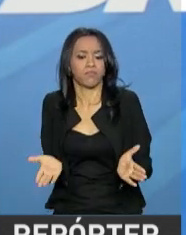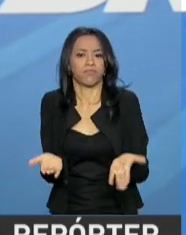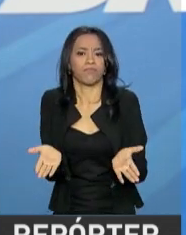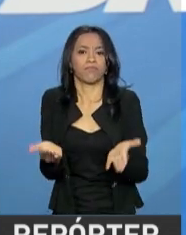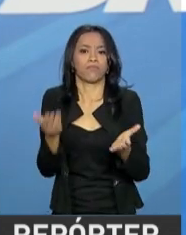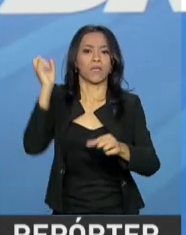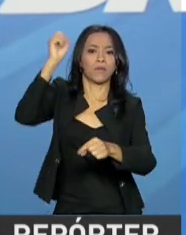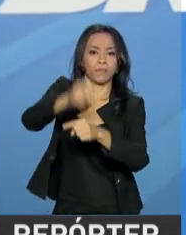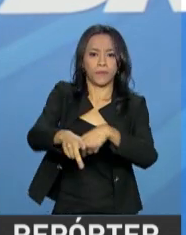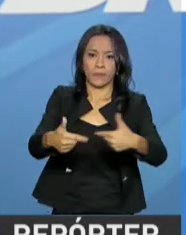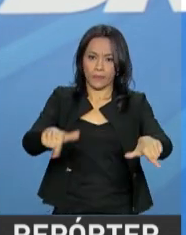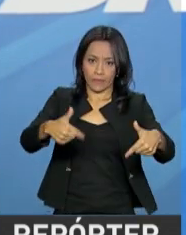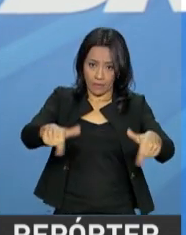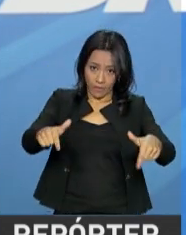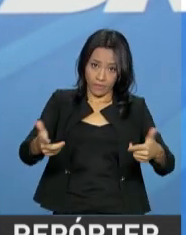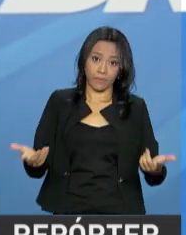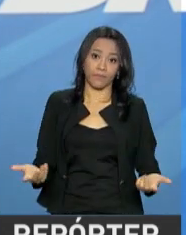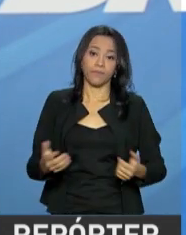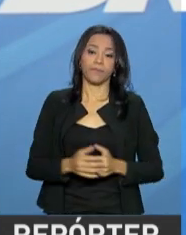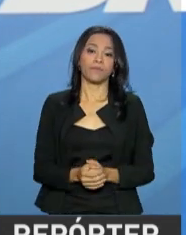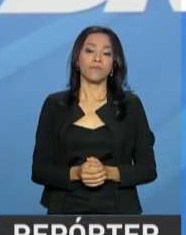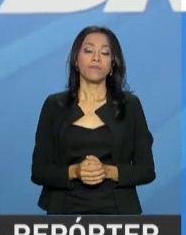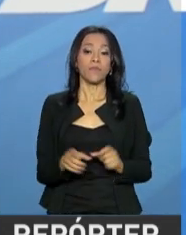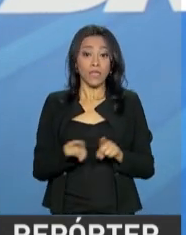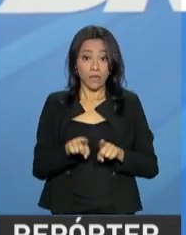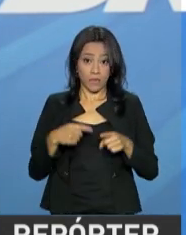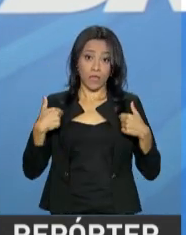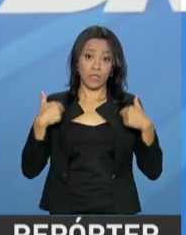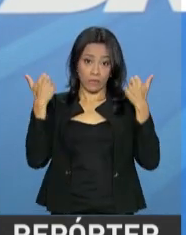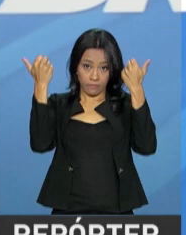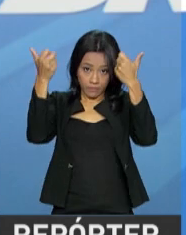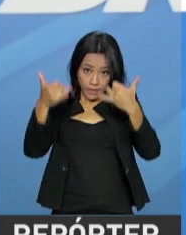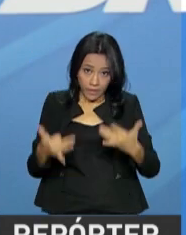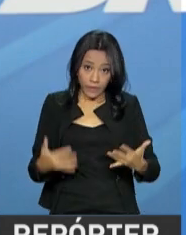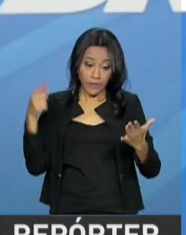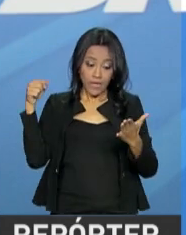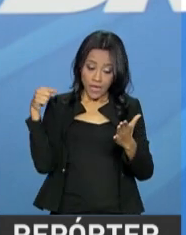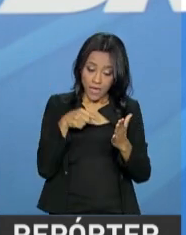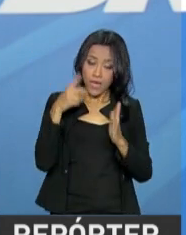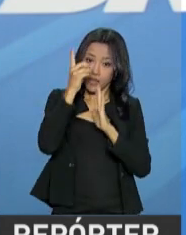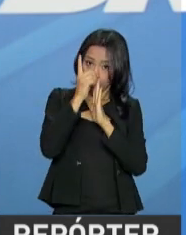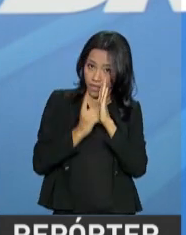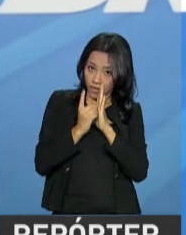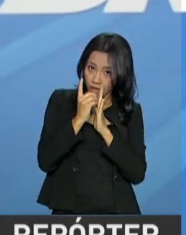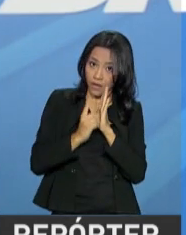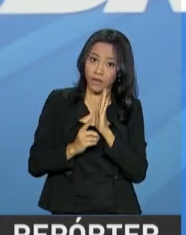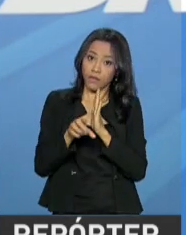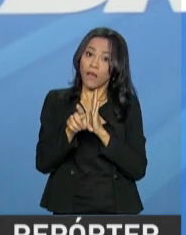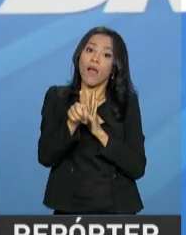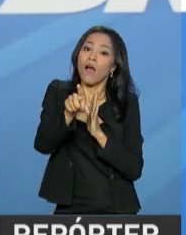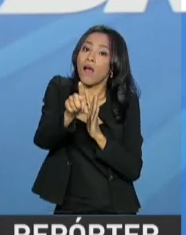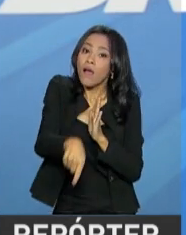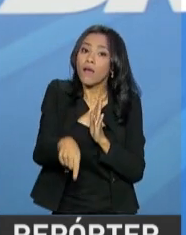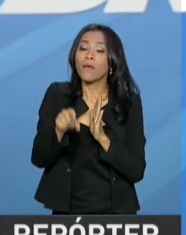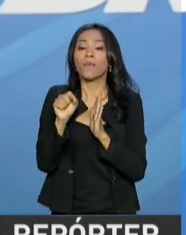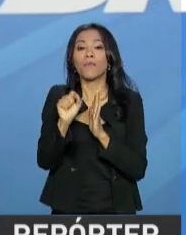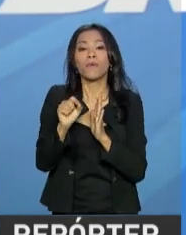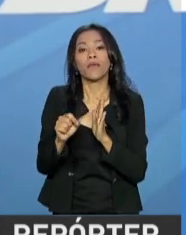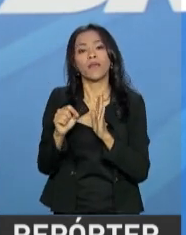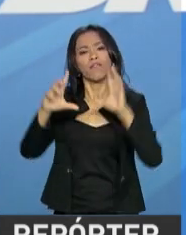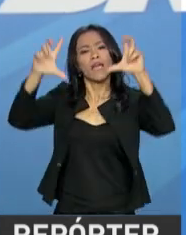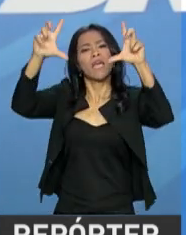de trabalho destaca ainda que estes decretos instrumentalizar a como redutor da